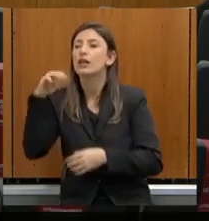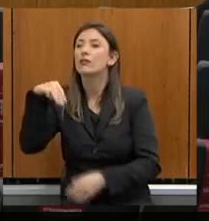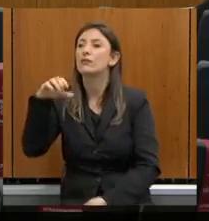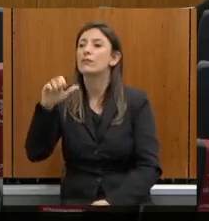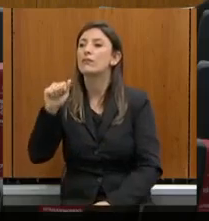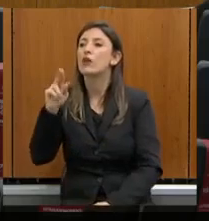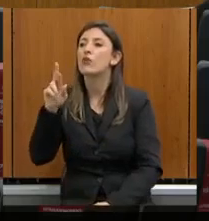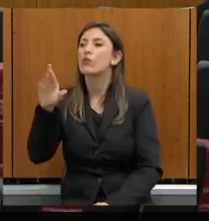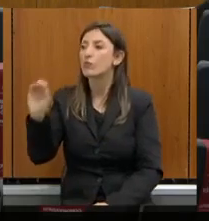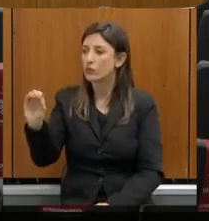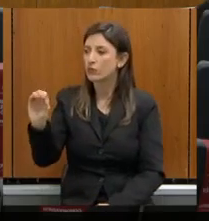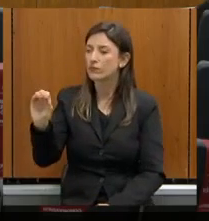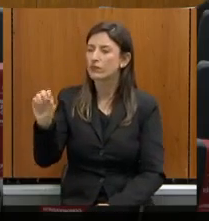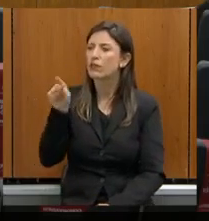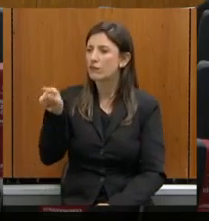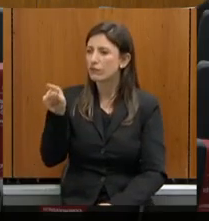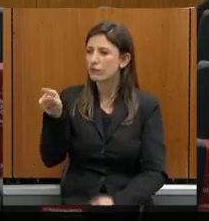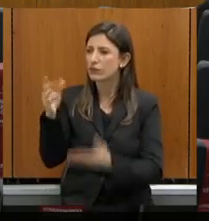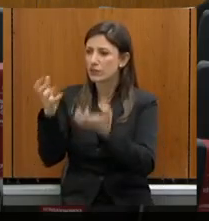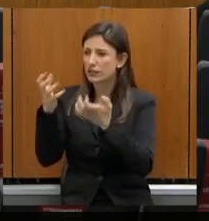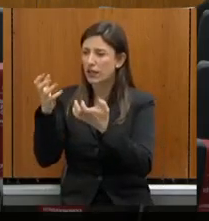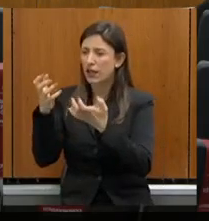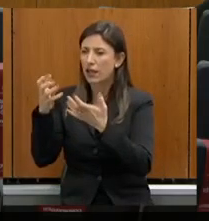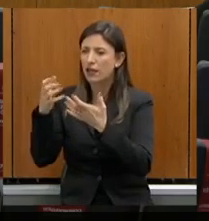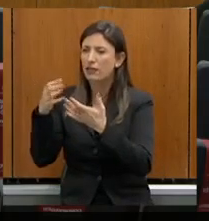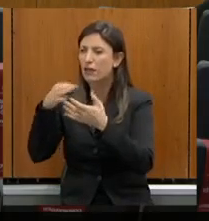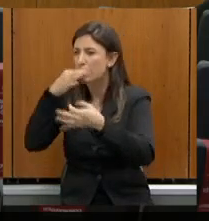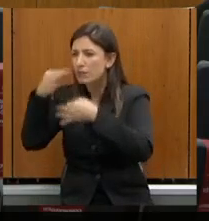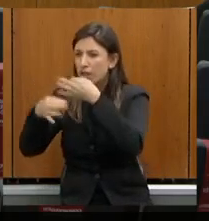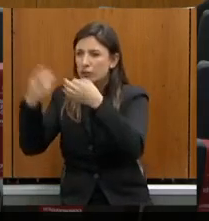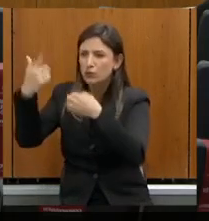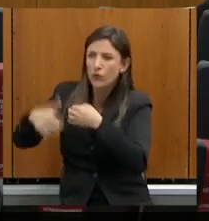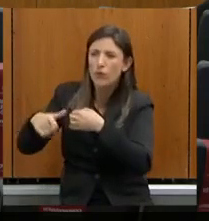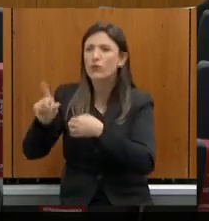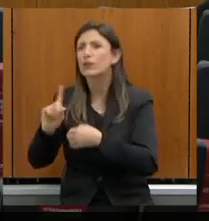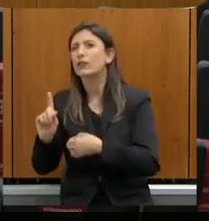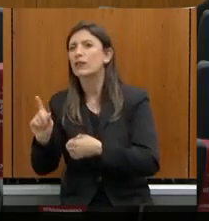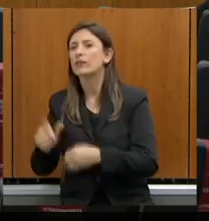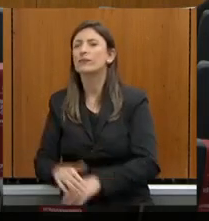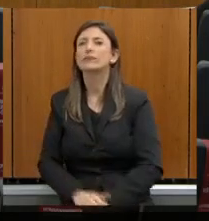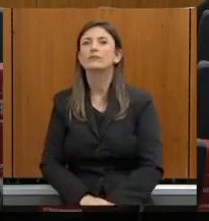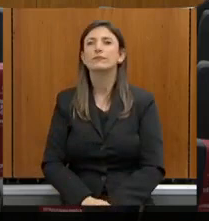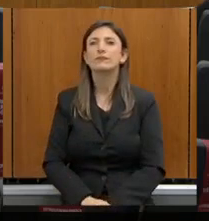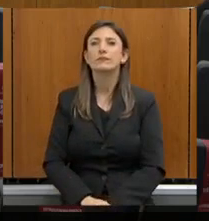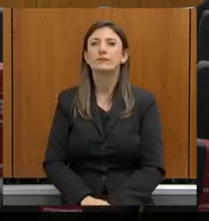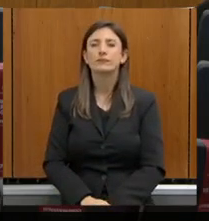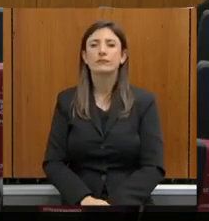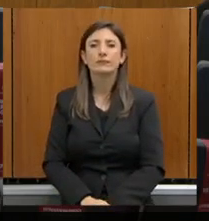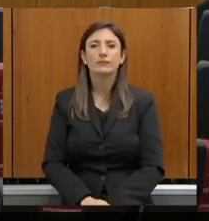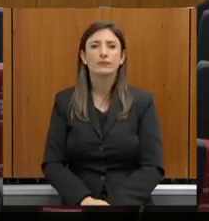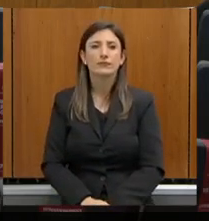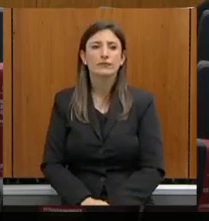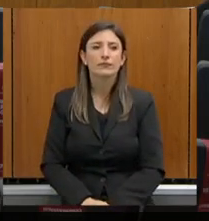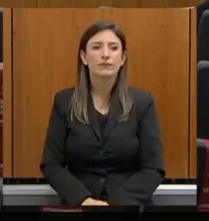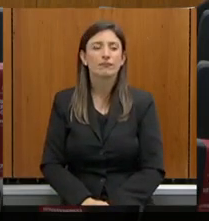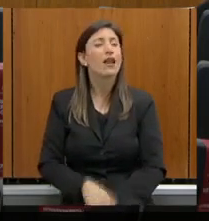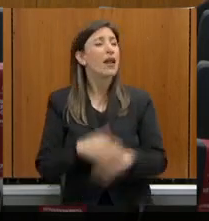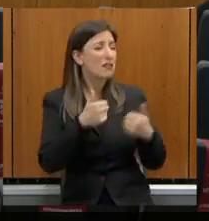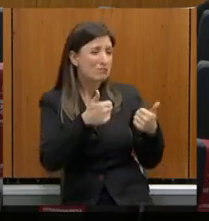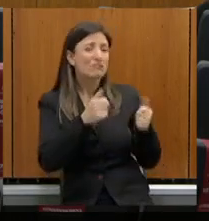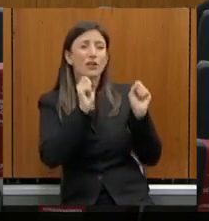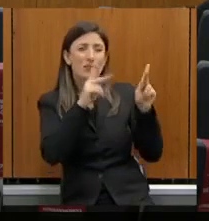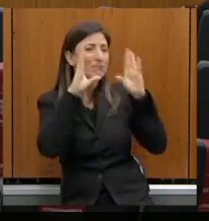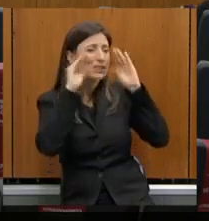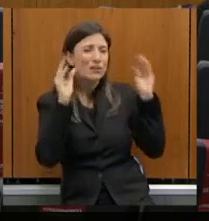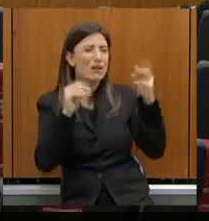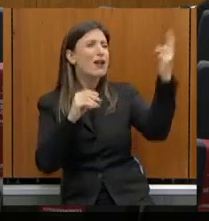se deseja fazer uso da palavra novamente, com a palavra Mauro Tramonte. Sr. Presidente, eu estou satisfeito com a resposta, nós